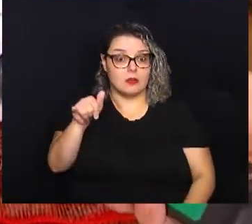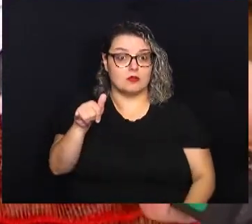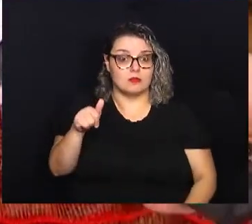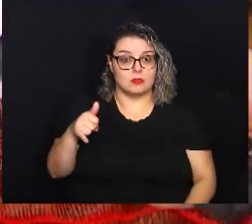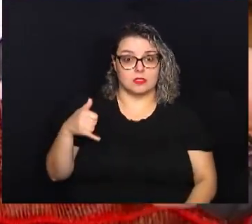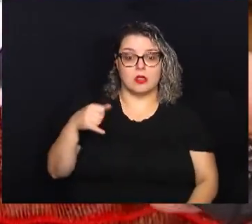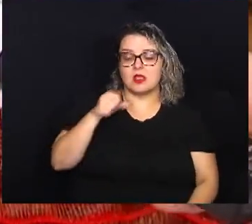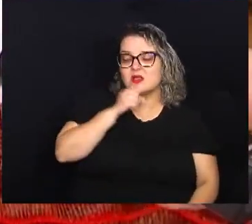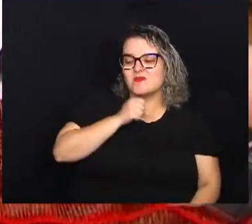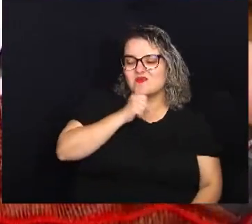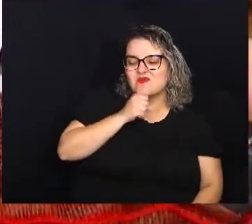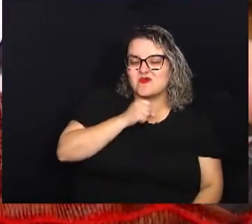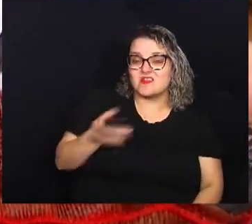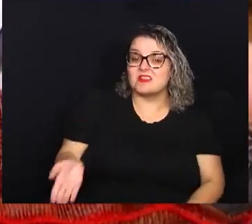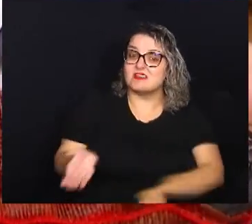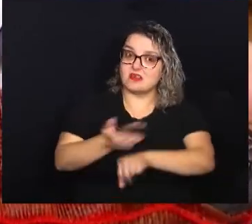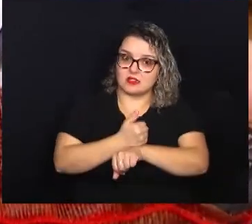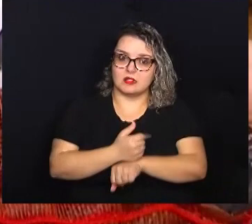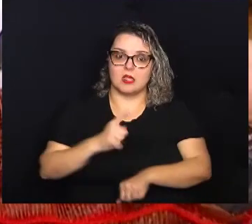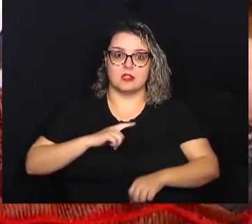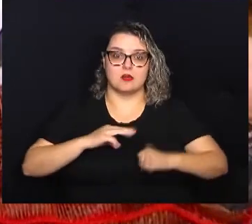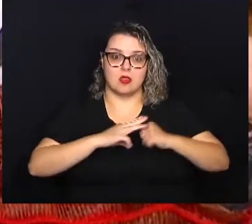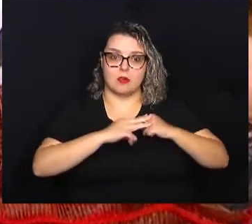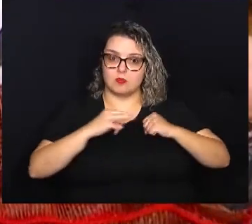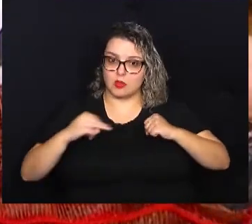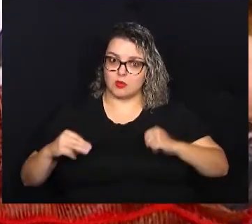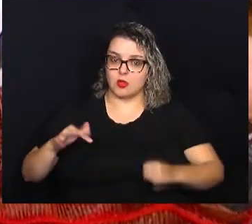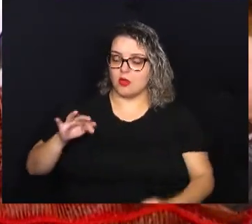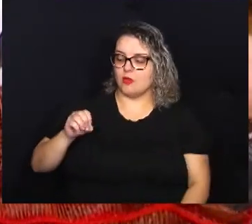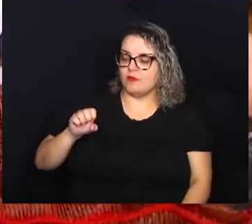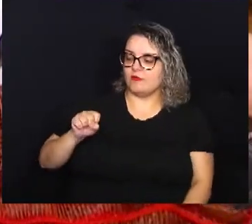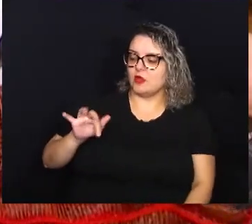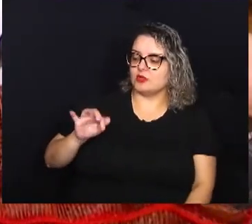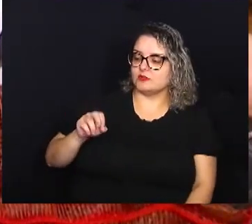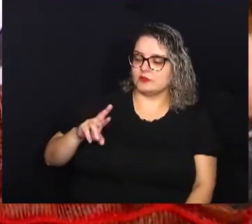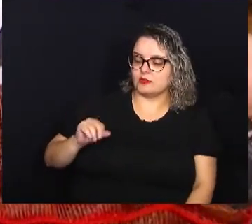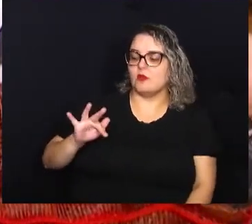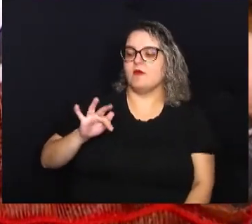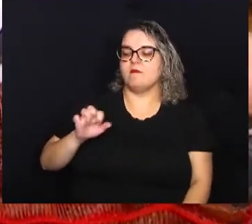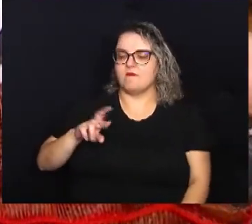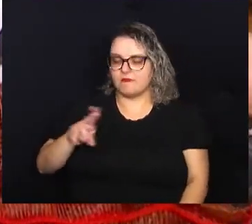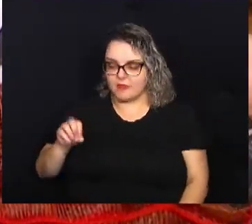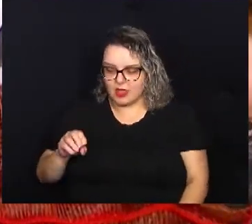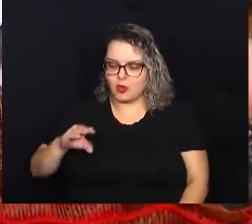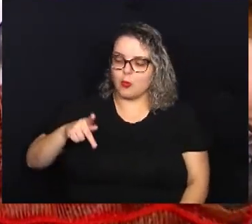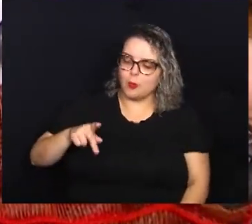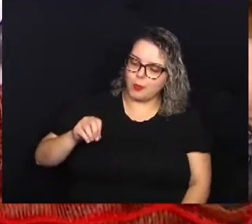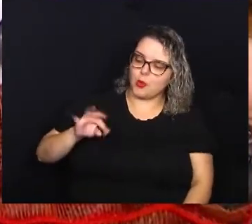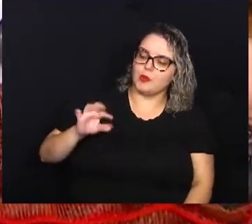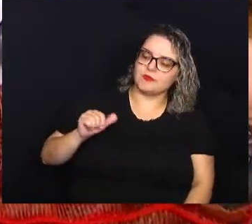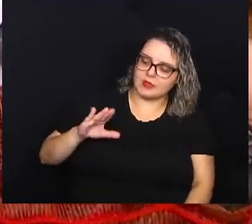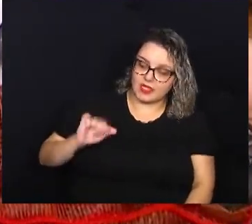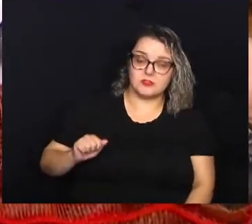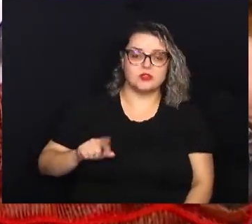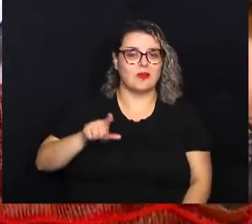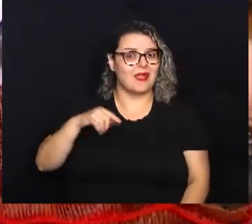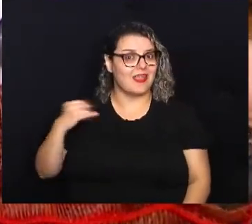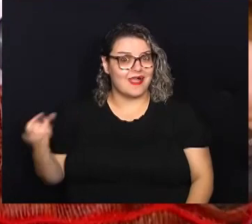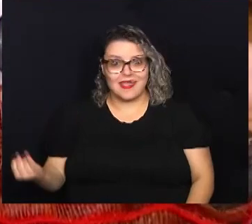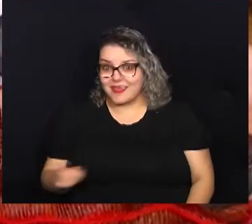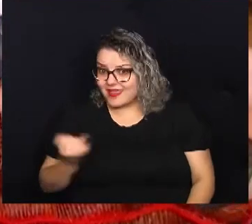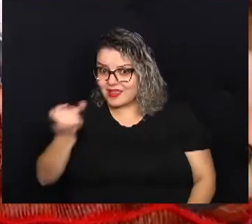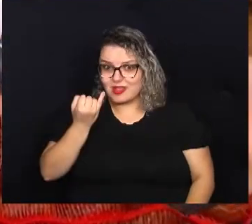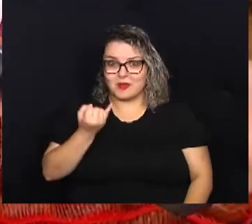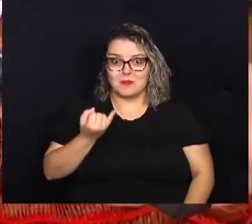precoce nós temos também os minerais que é o fósforo ferro potássio o potássio ele é um mineral essencial para contração